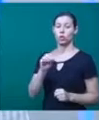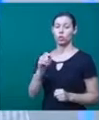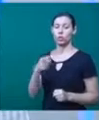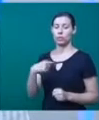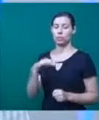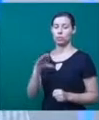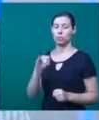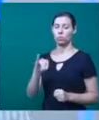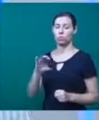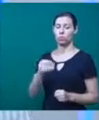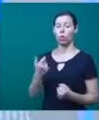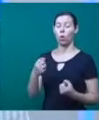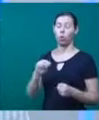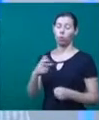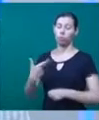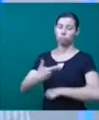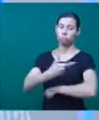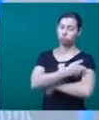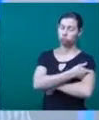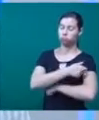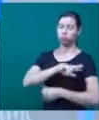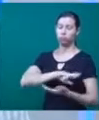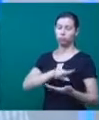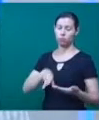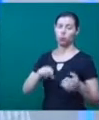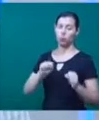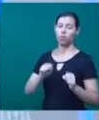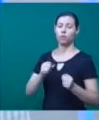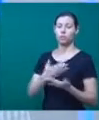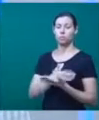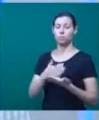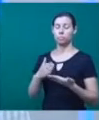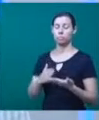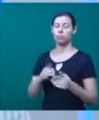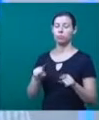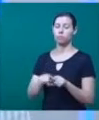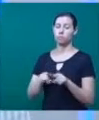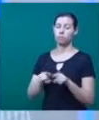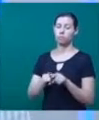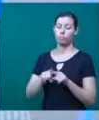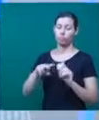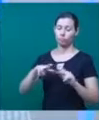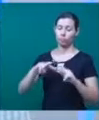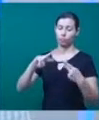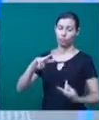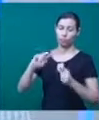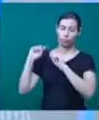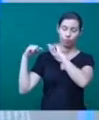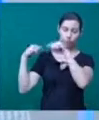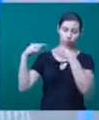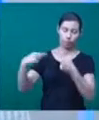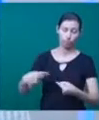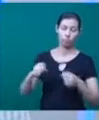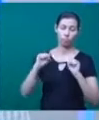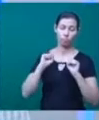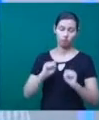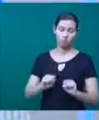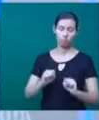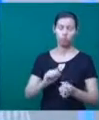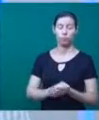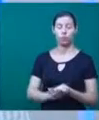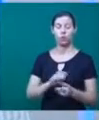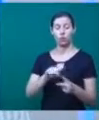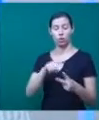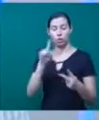que dê esse início, né, nessa agressão. E os fatores hereditários também são importantes. Então, a gente tem esses dois fatores